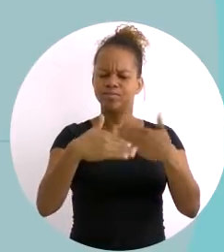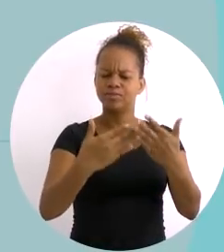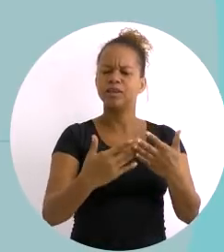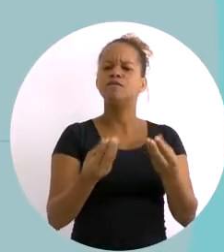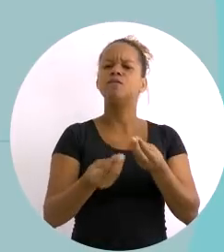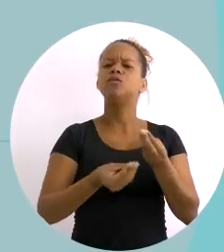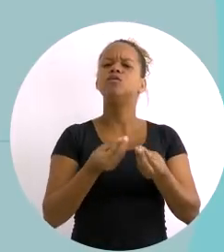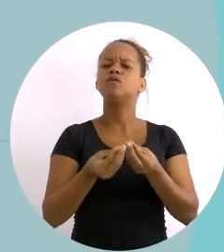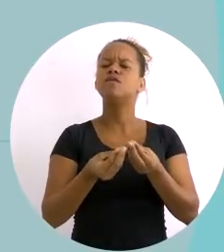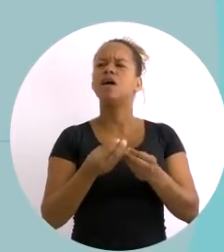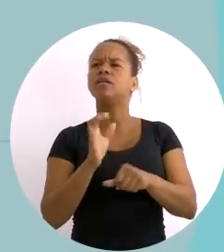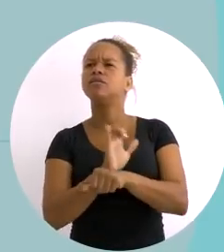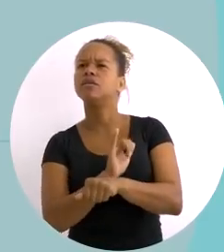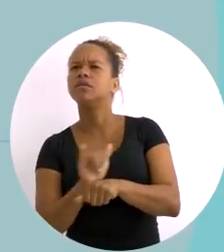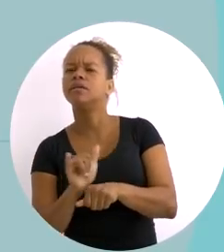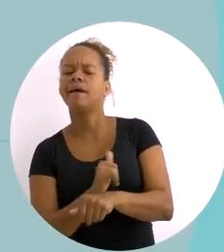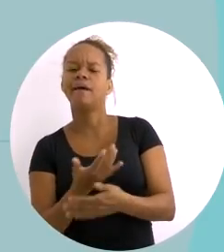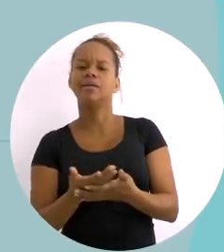desenvolver uma